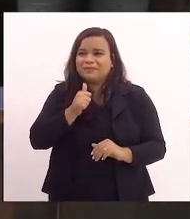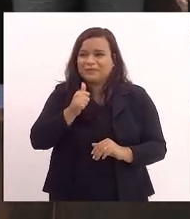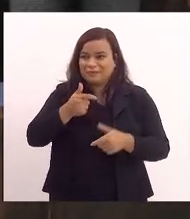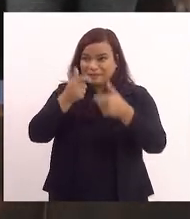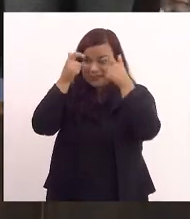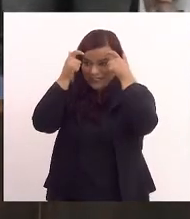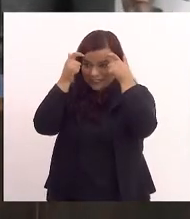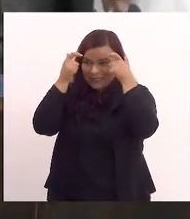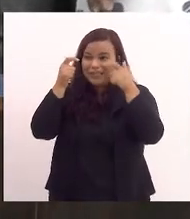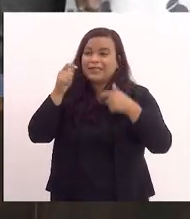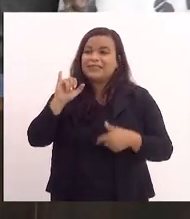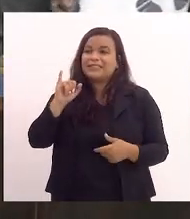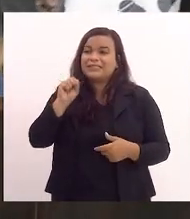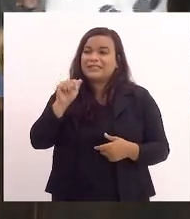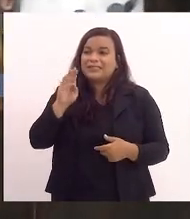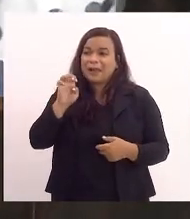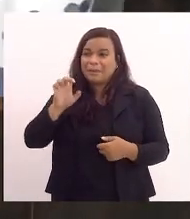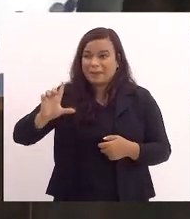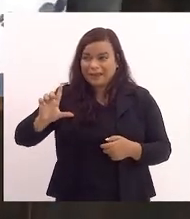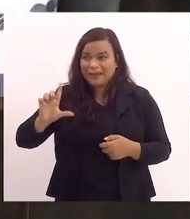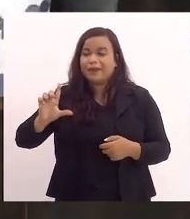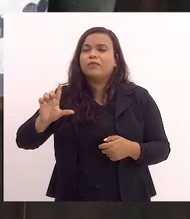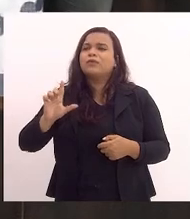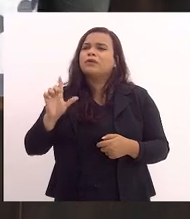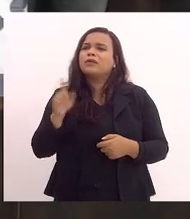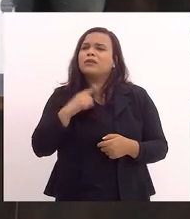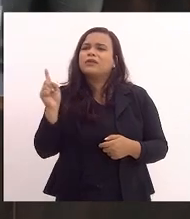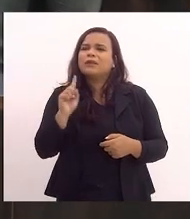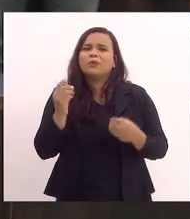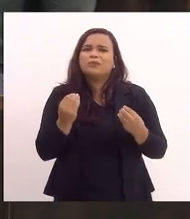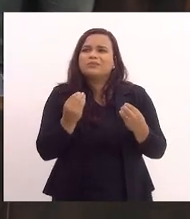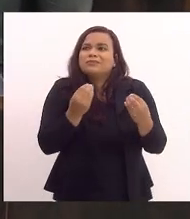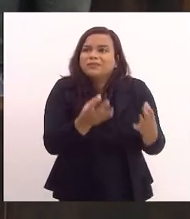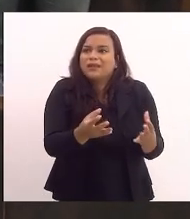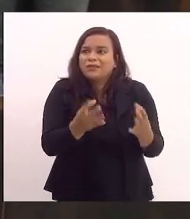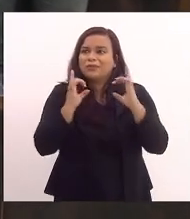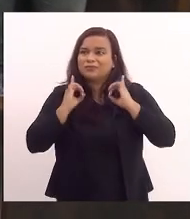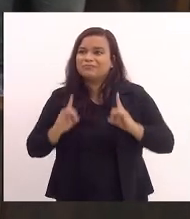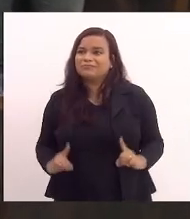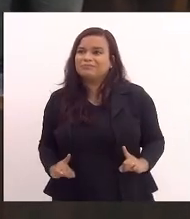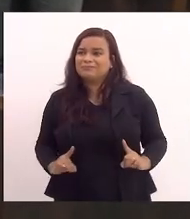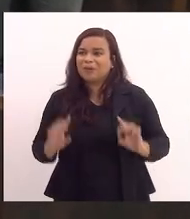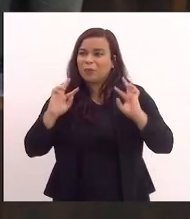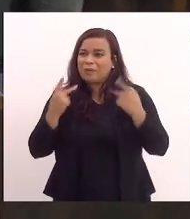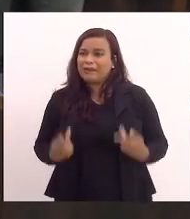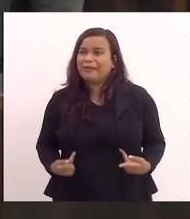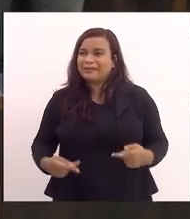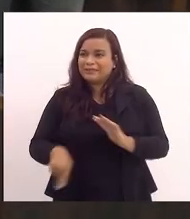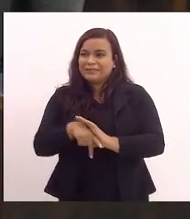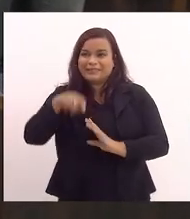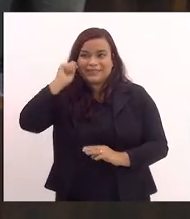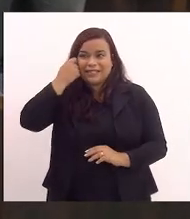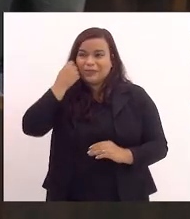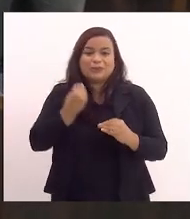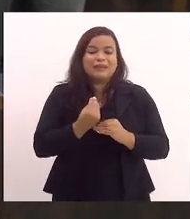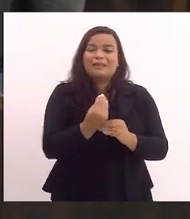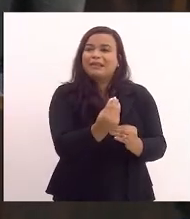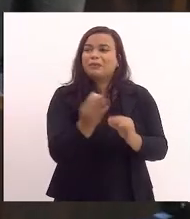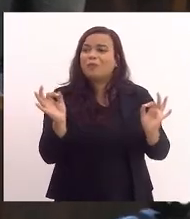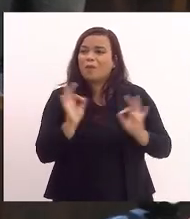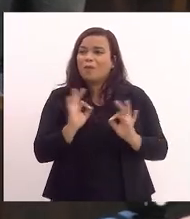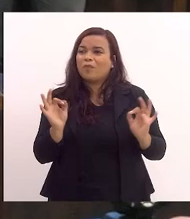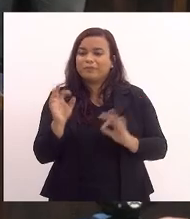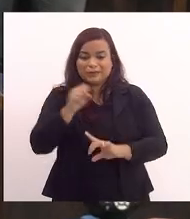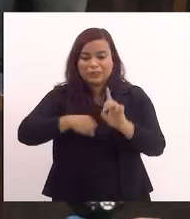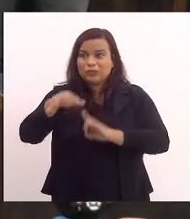conferiu, de fato, dignidade humana. Ela não nos conferiu a garantia de ser vistos e reconhecidos nessa